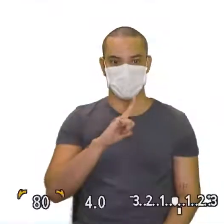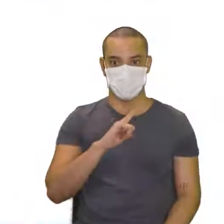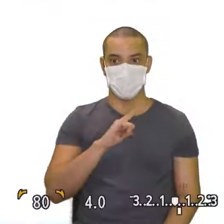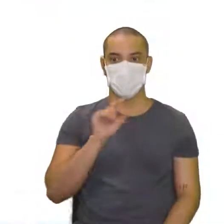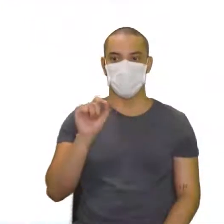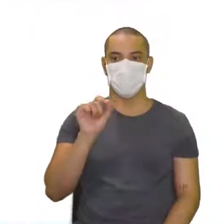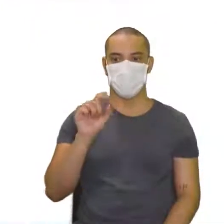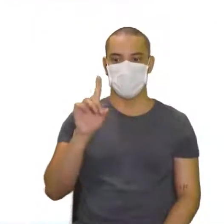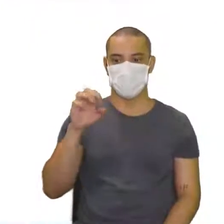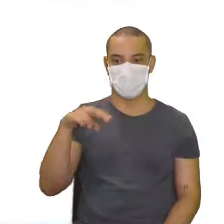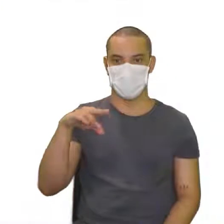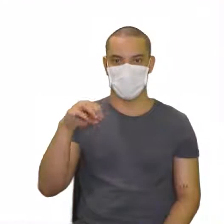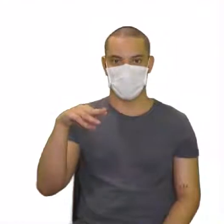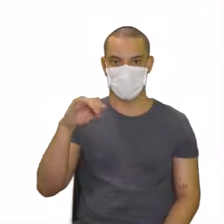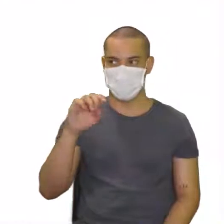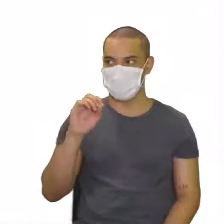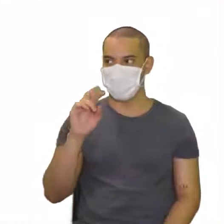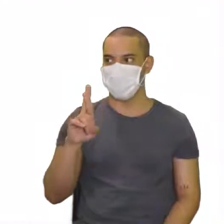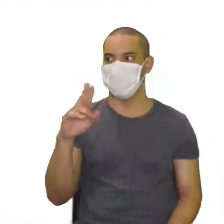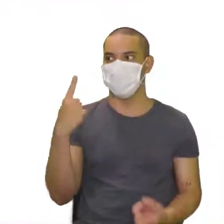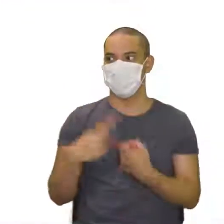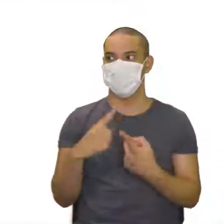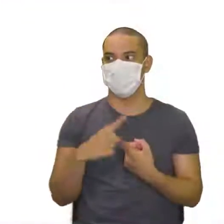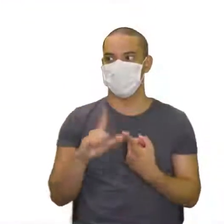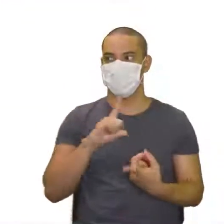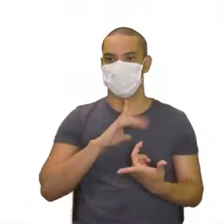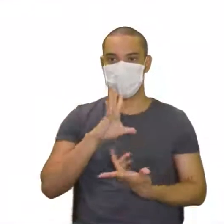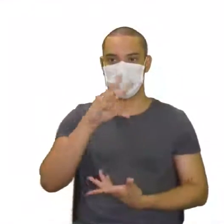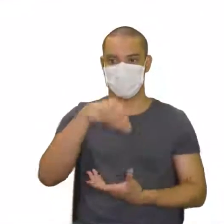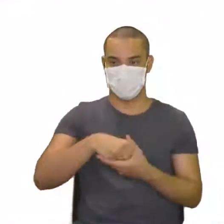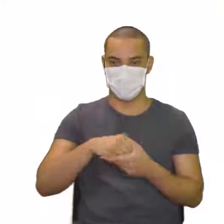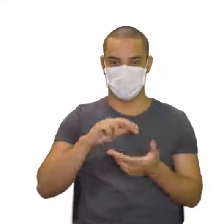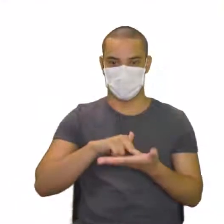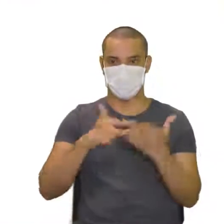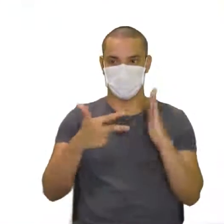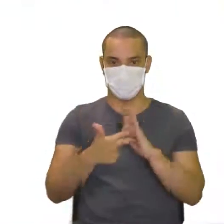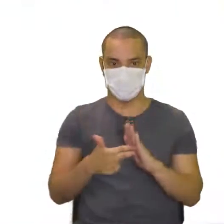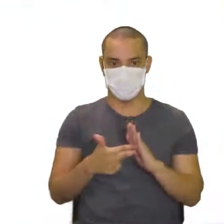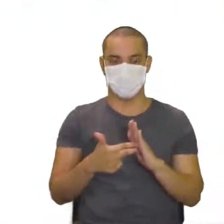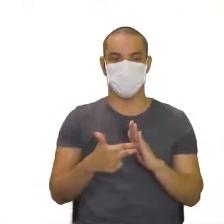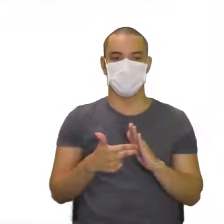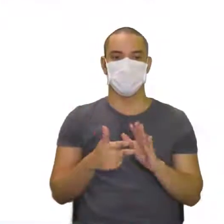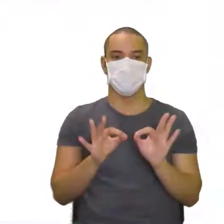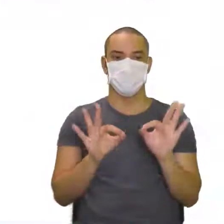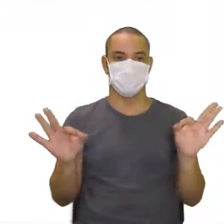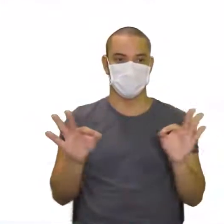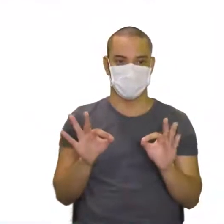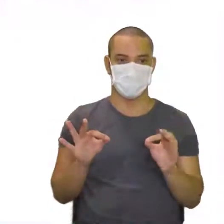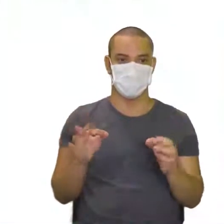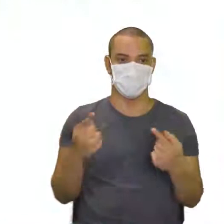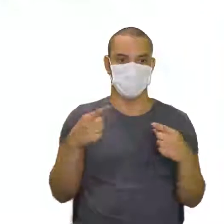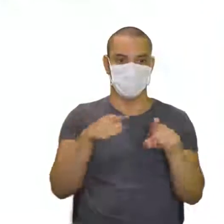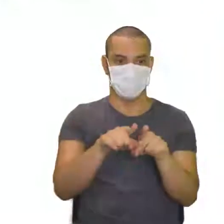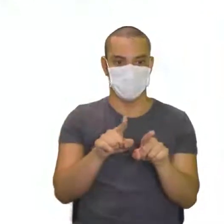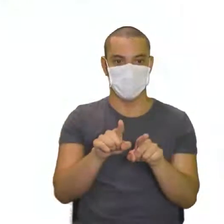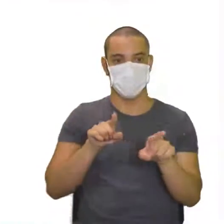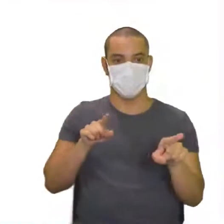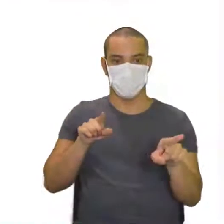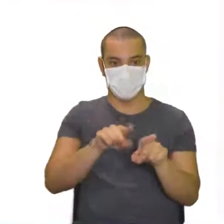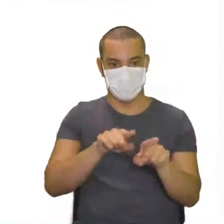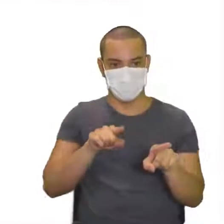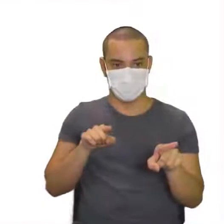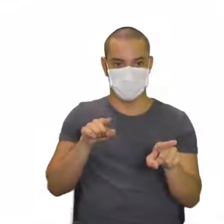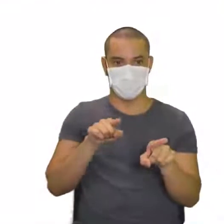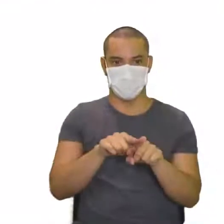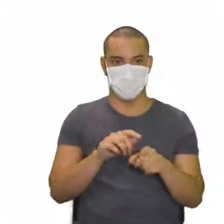denominador. Se o raio está no denominador, isso indica que é uma grandeza inversamente proporcional a quem está antes